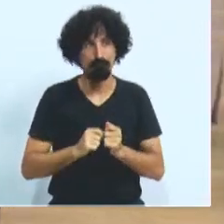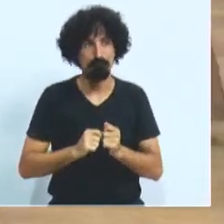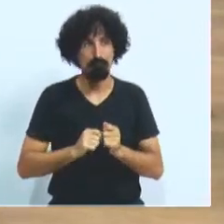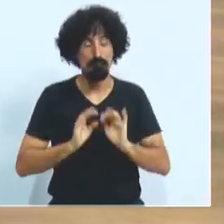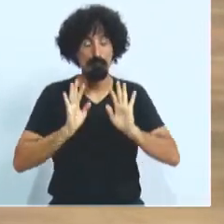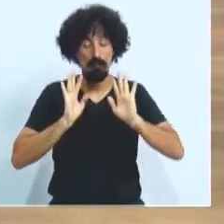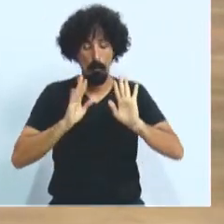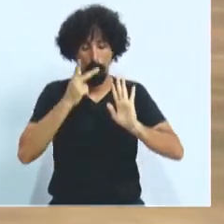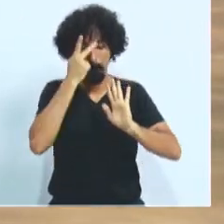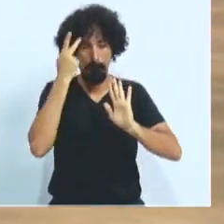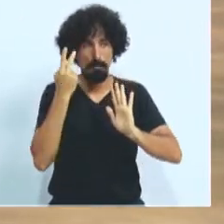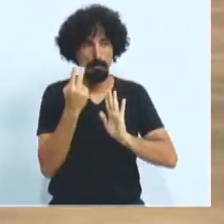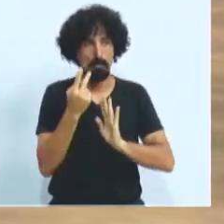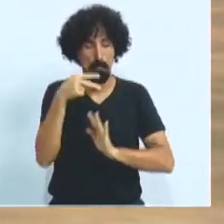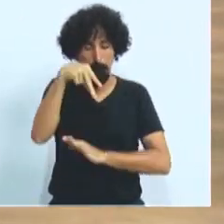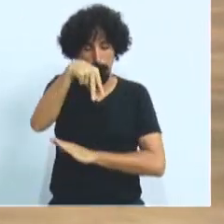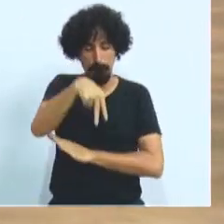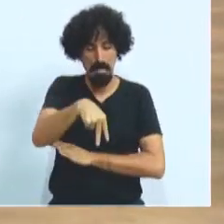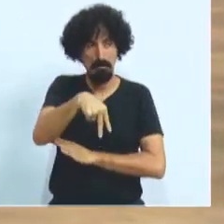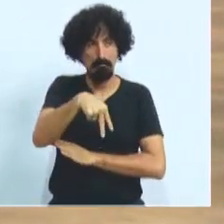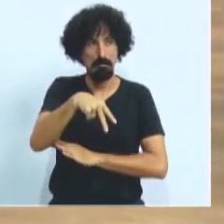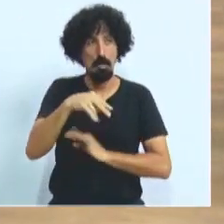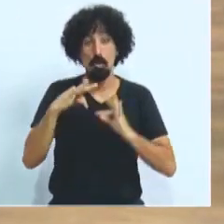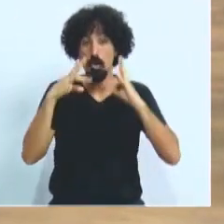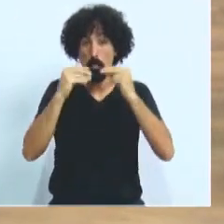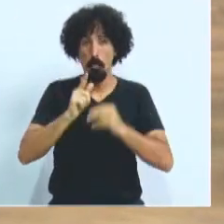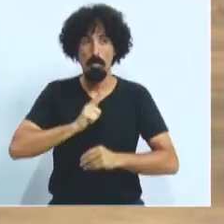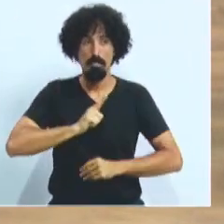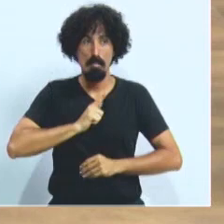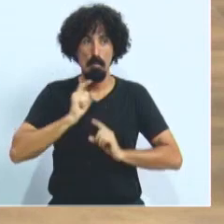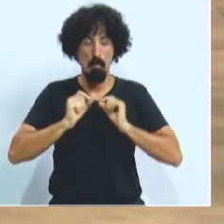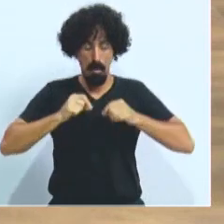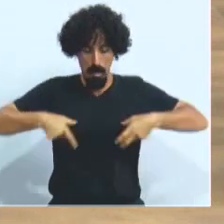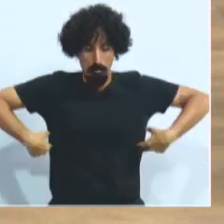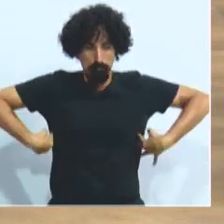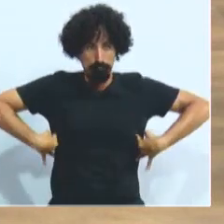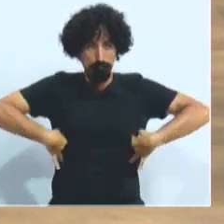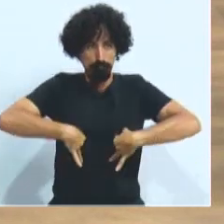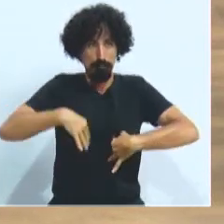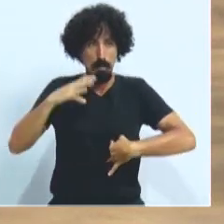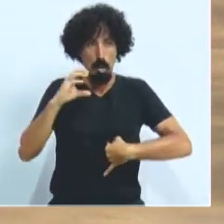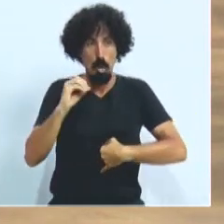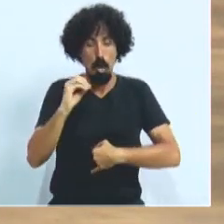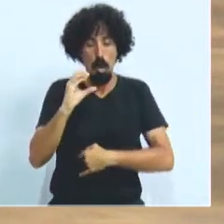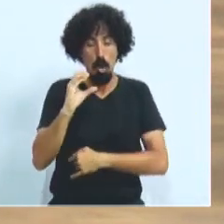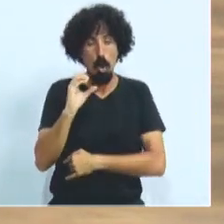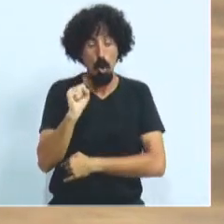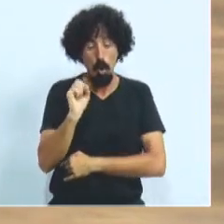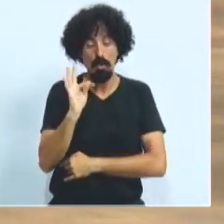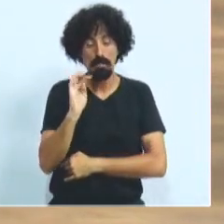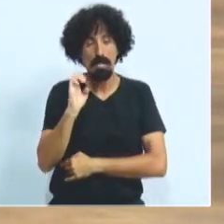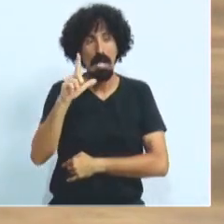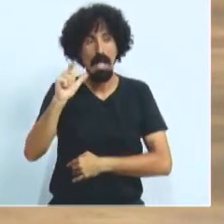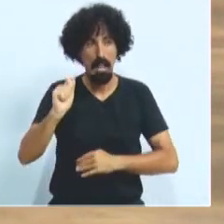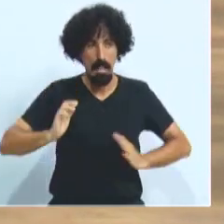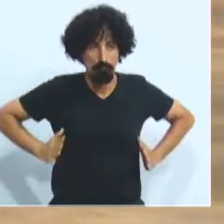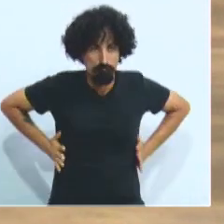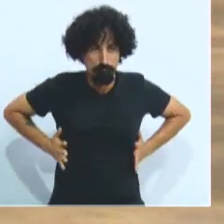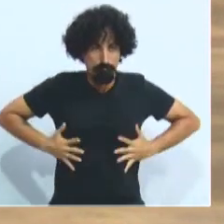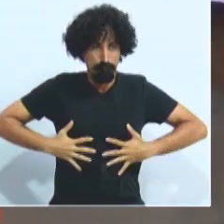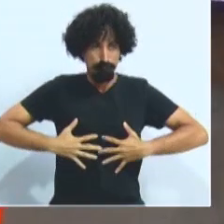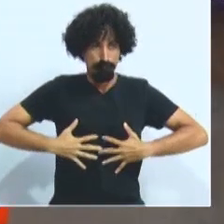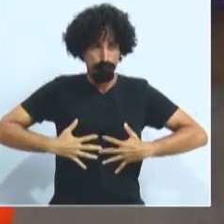A pessoa, toda pessoa, ela tem aqui os arcos intercostais da costela, né? E eles se unem aqui. Aqui onde eles se unem tem uma